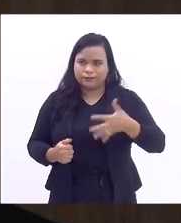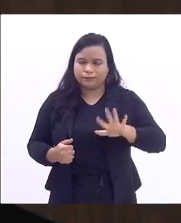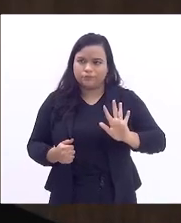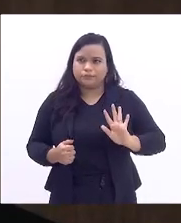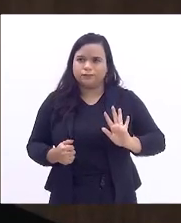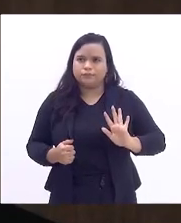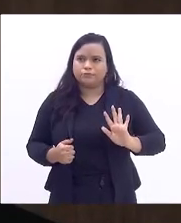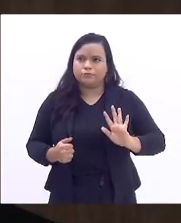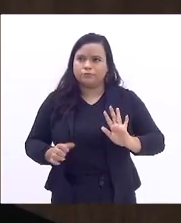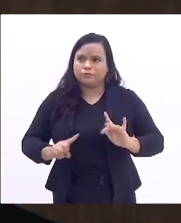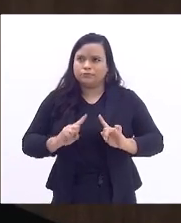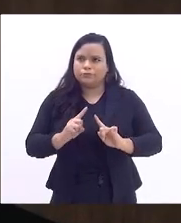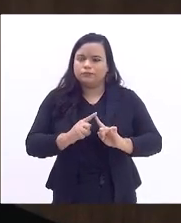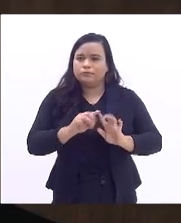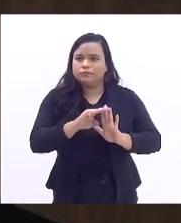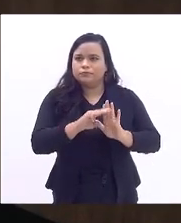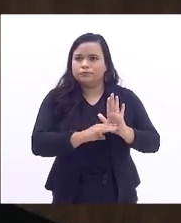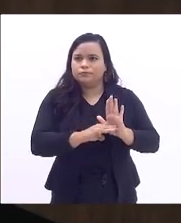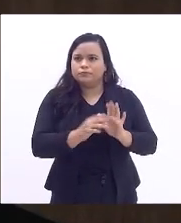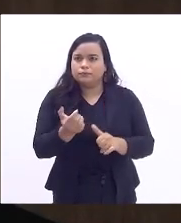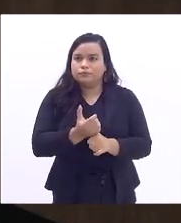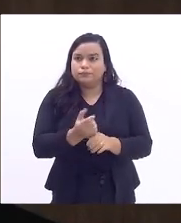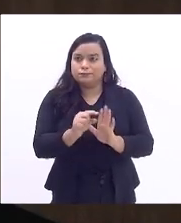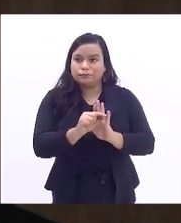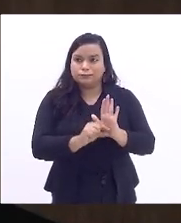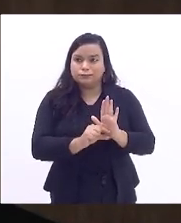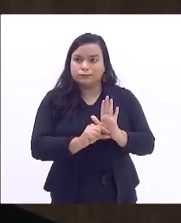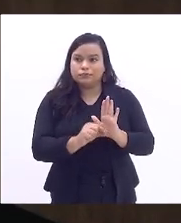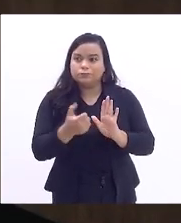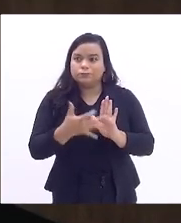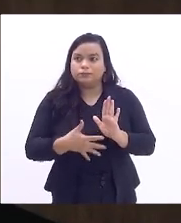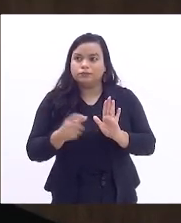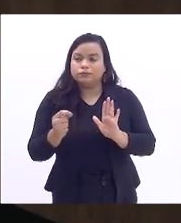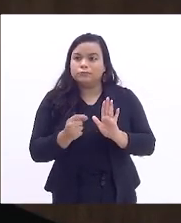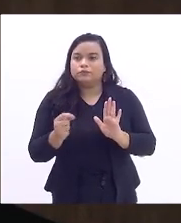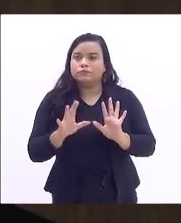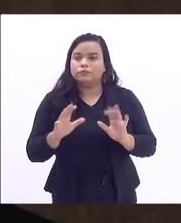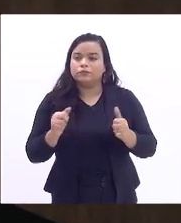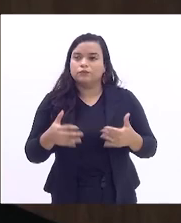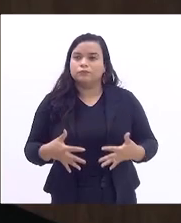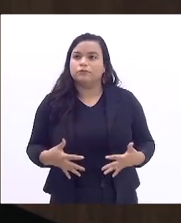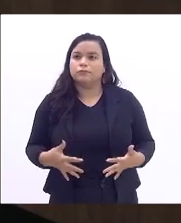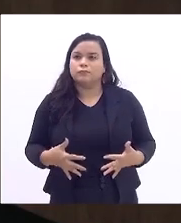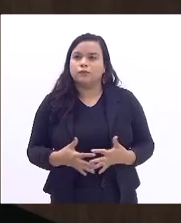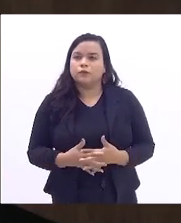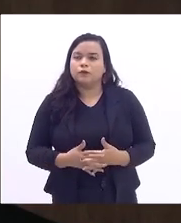vou direto no substitutivo E aí